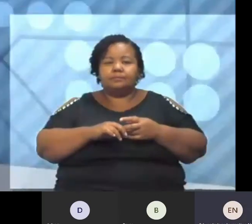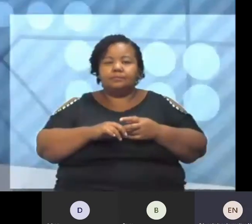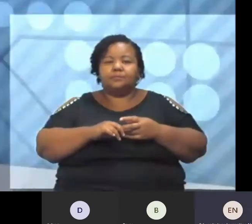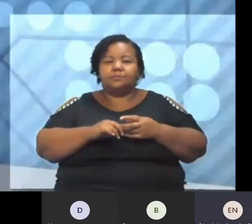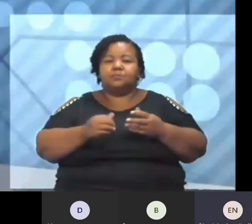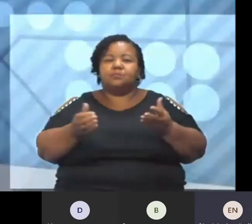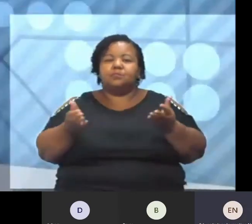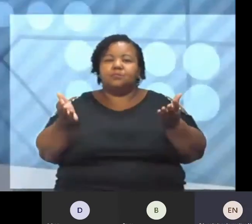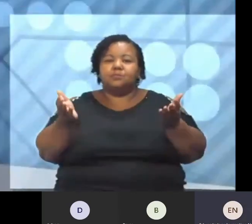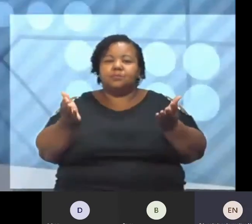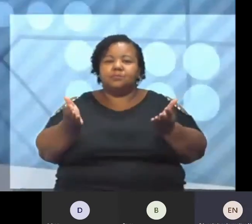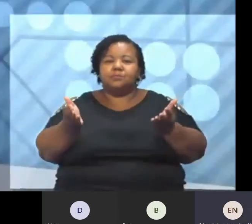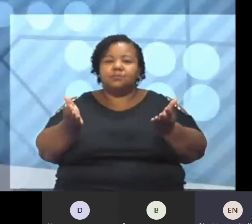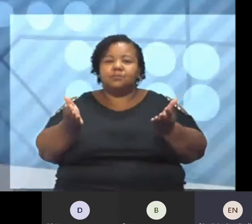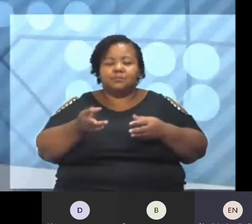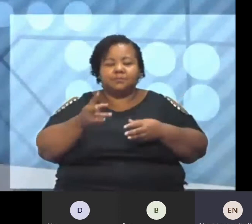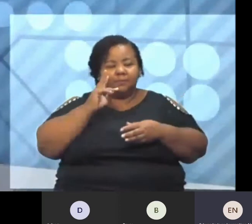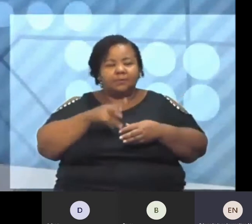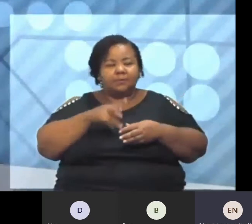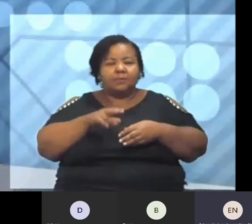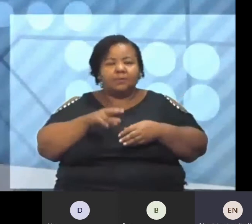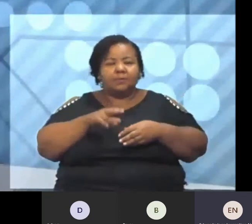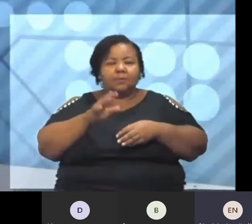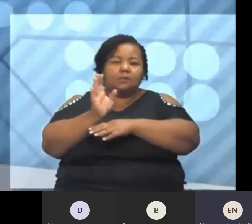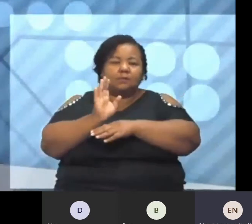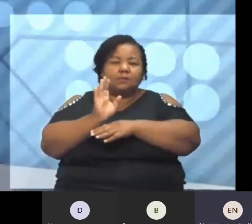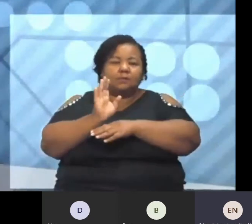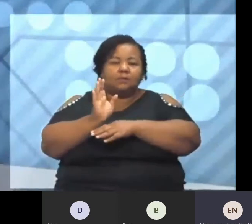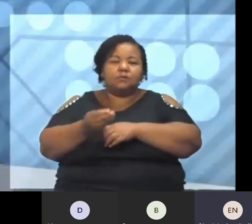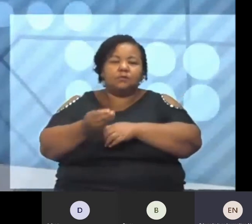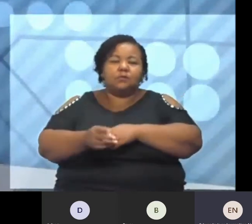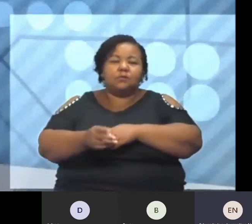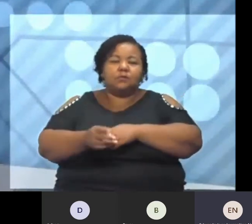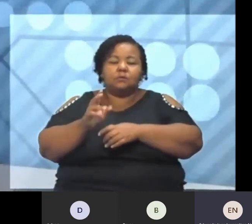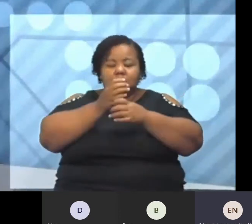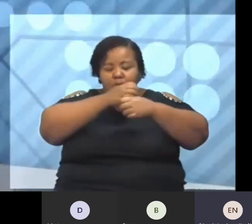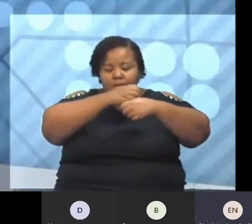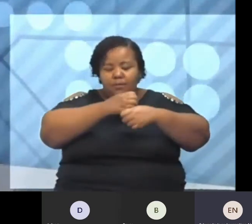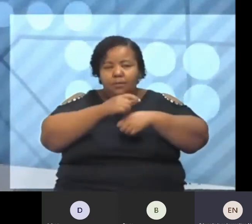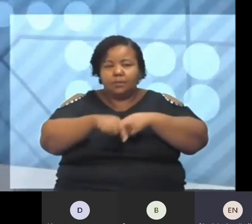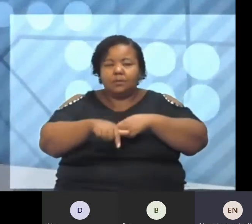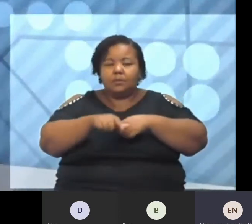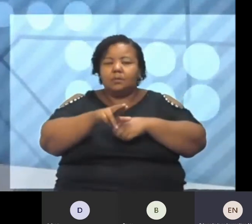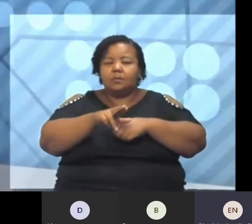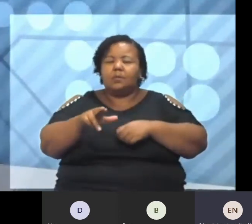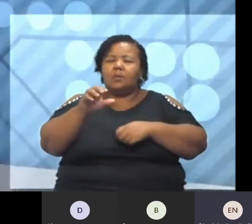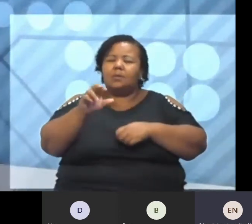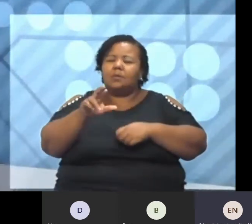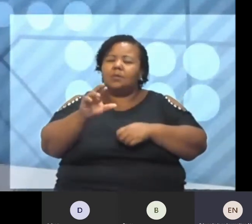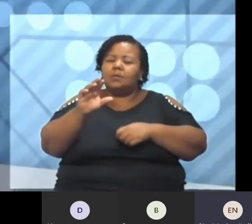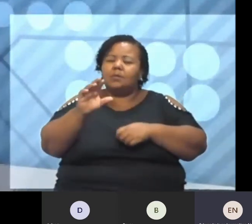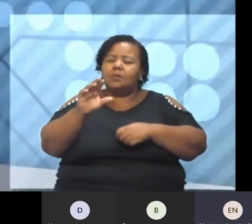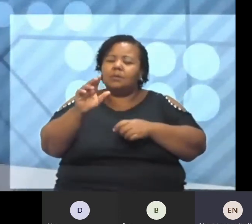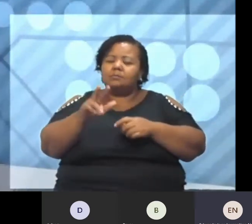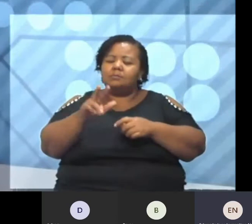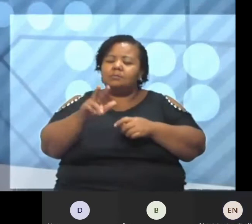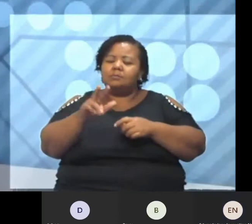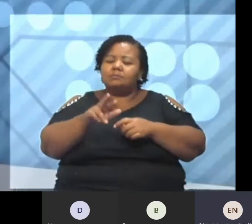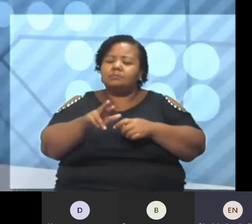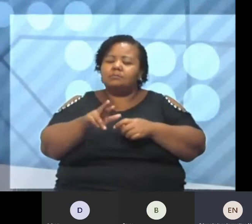Bom, agora que então você viu o vídeo, como é a utilização do microscópio, quais são as objetivas e como faz para